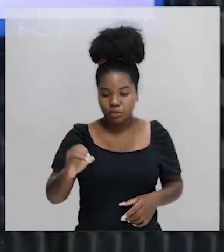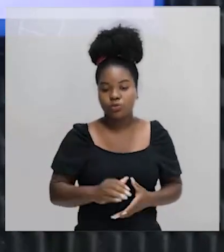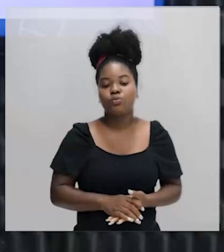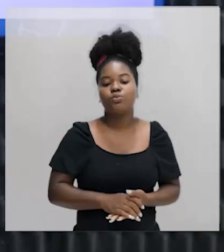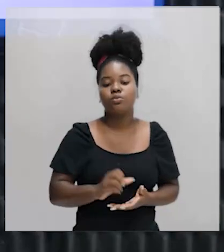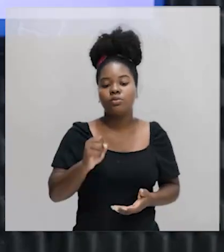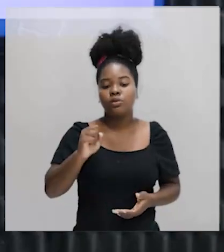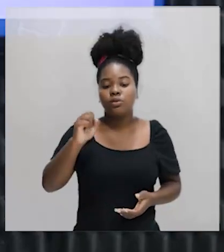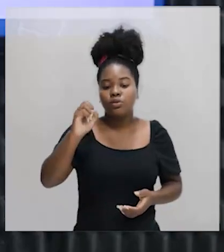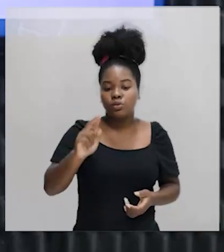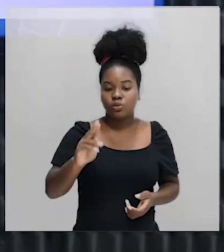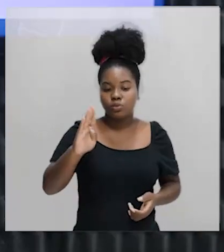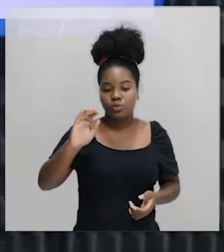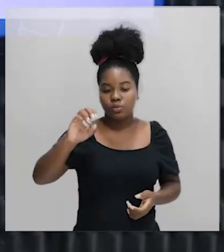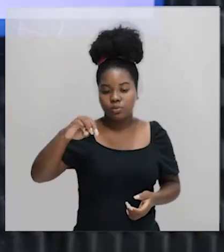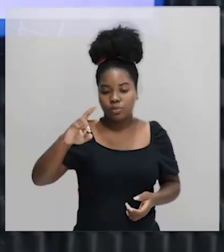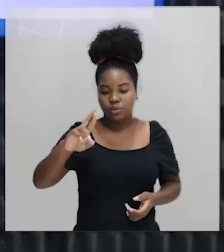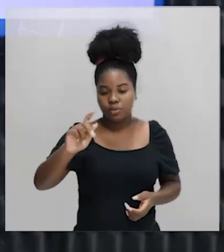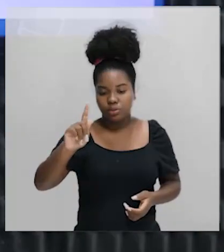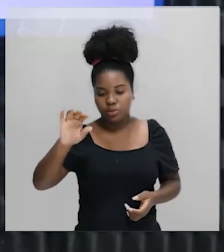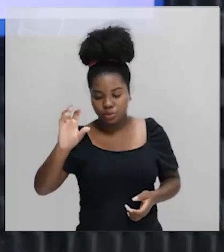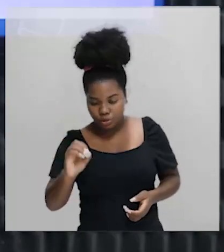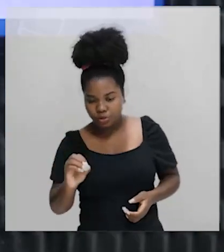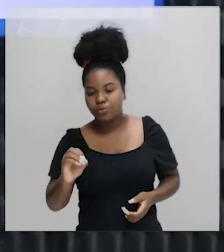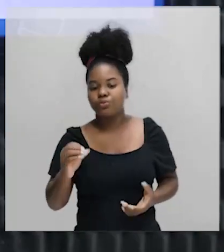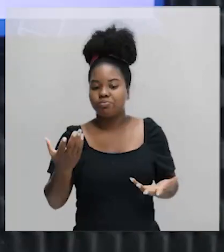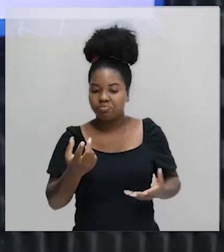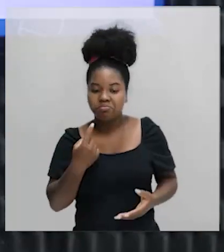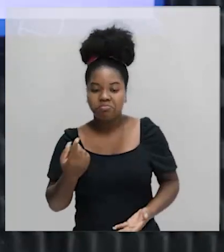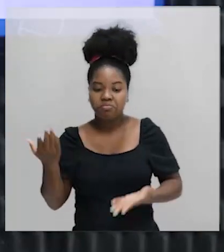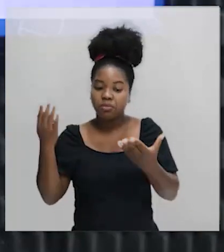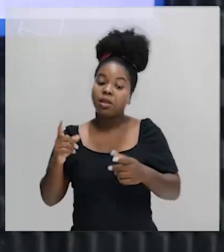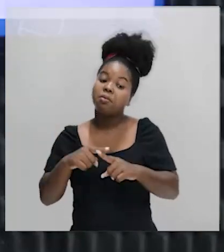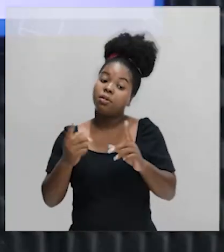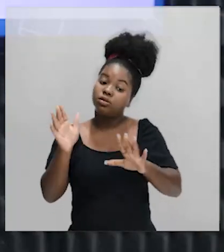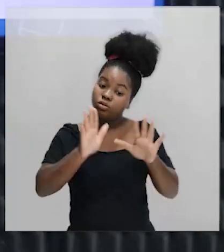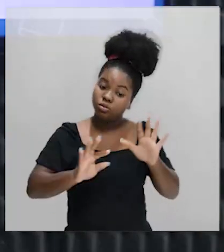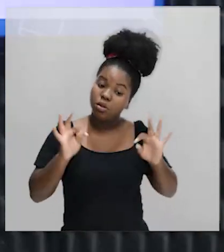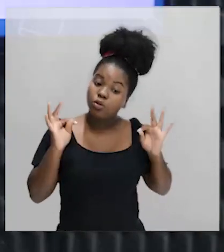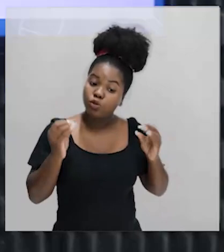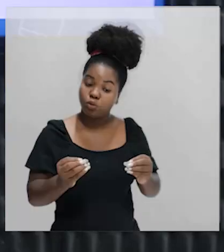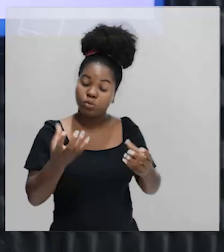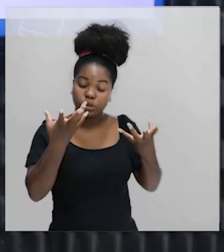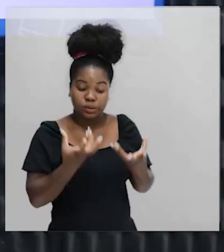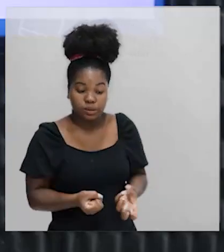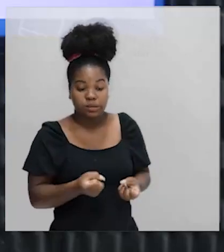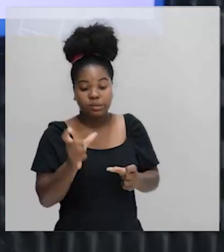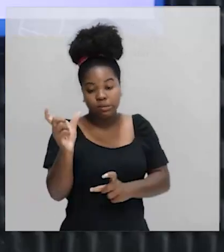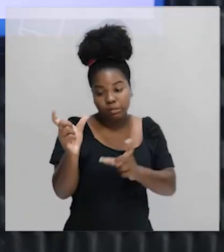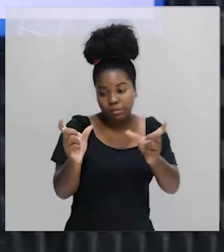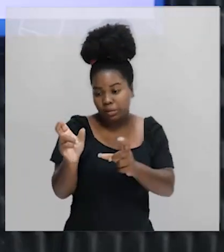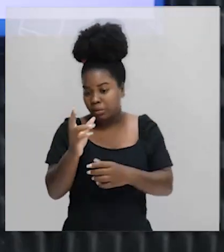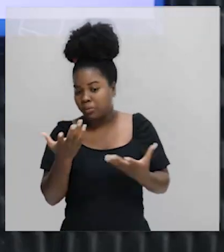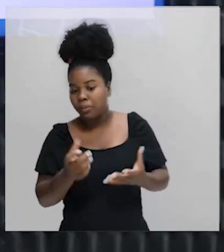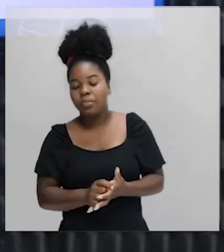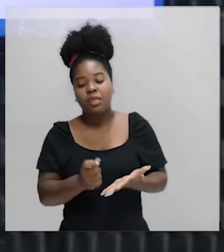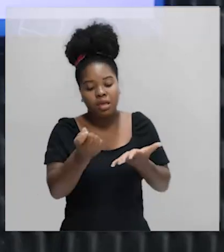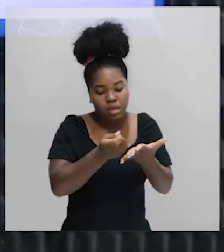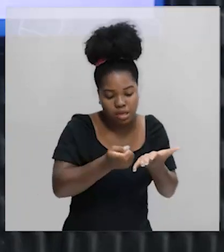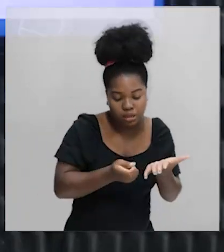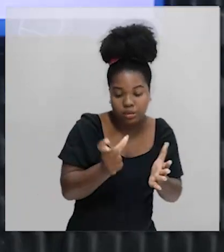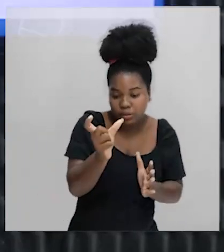posso utilizar submergido e submerso. Mas muito cuidado, não são todos que aceitam não, né? Por exemplo,